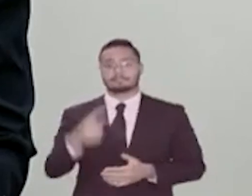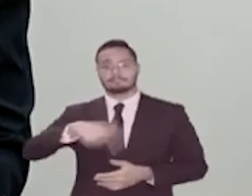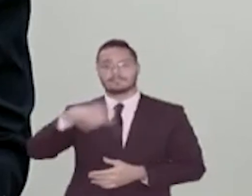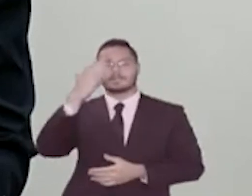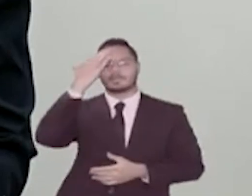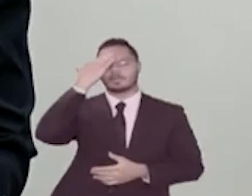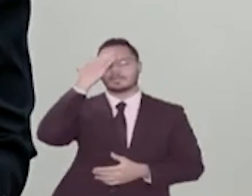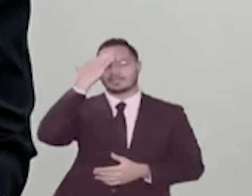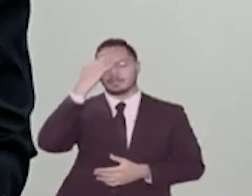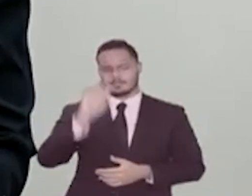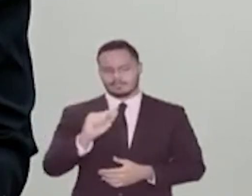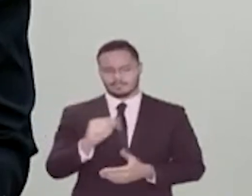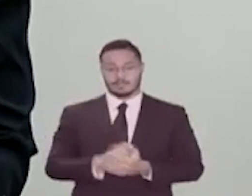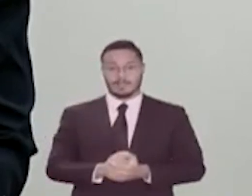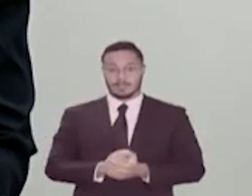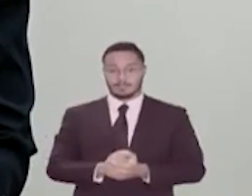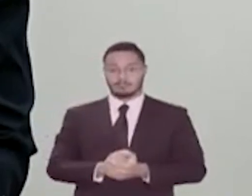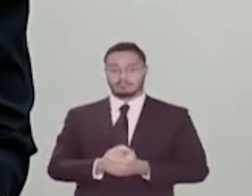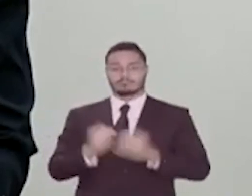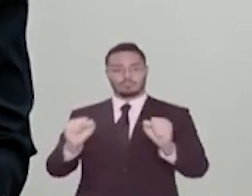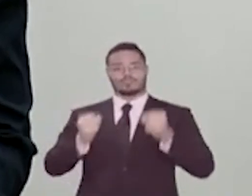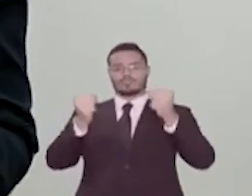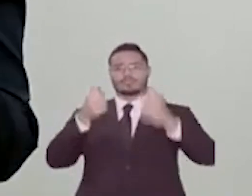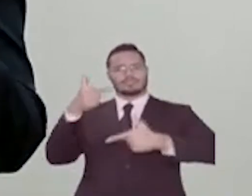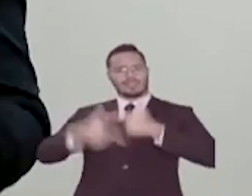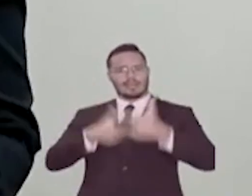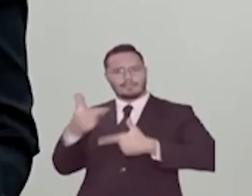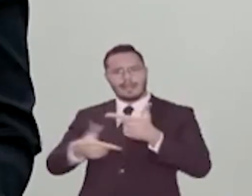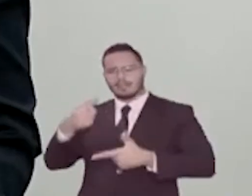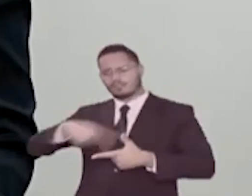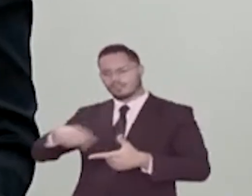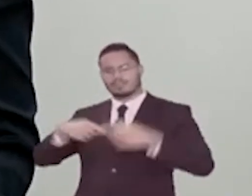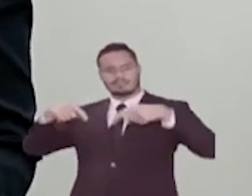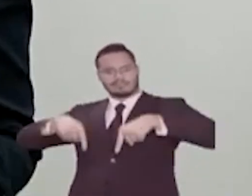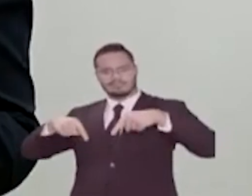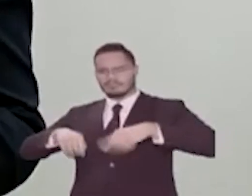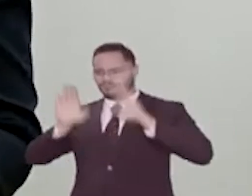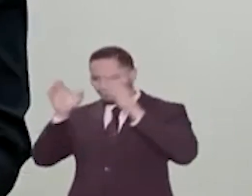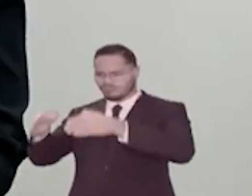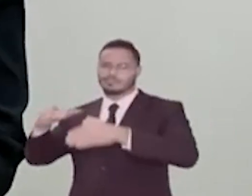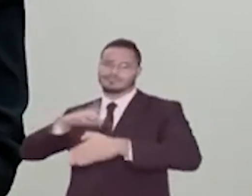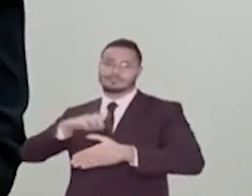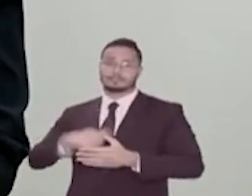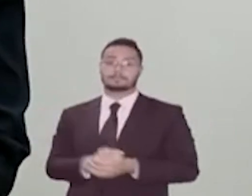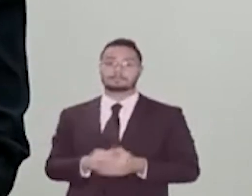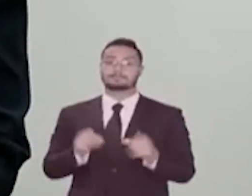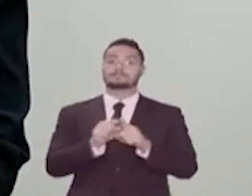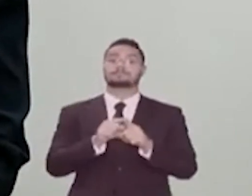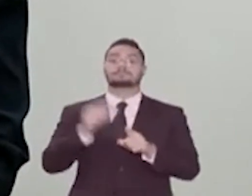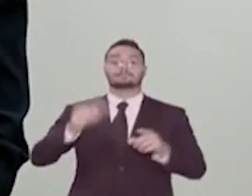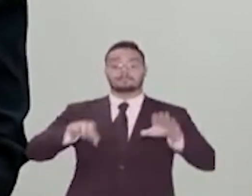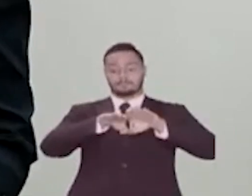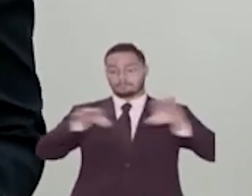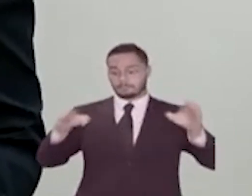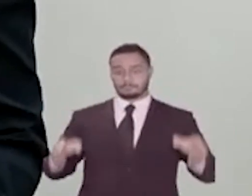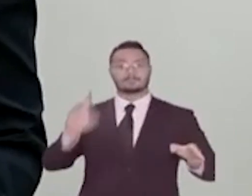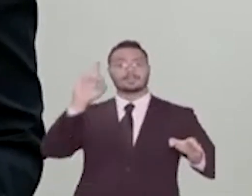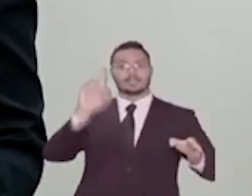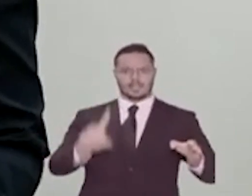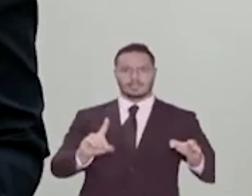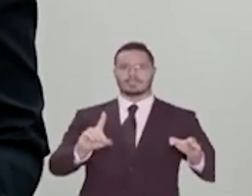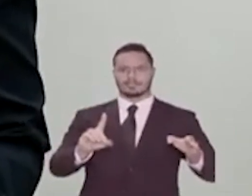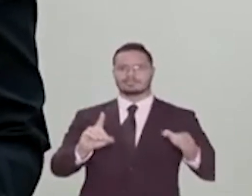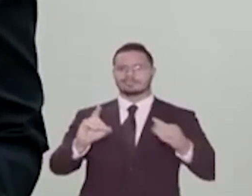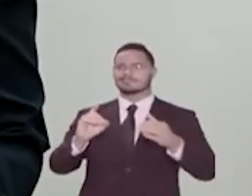o dever de casa foi feito. Aqui nesta casa também, por ato da mesa diretora, que eu agradeço na pessoa do presidente Cezinha, foi criada a Procuradoria